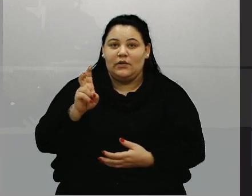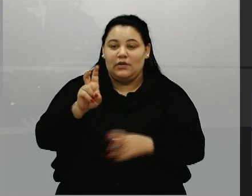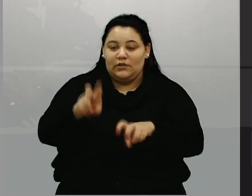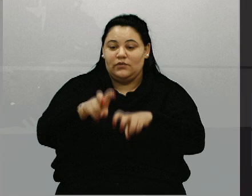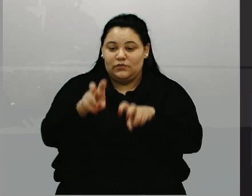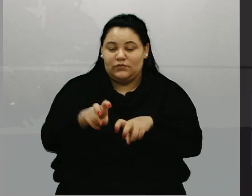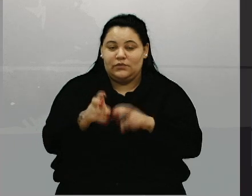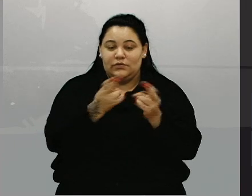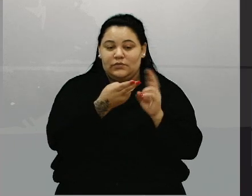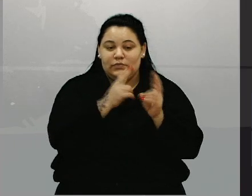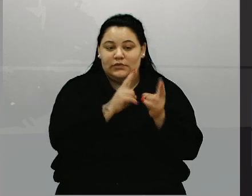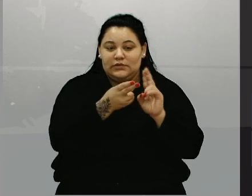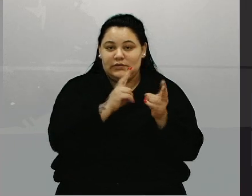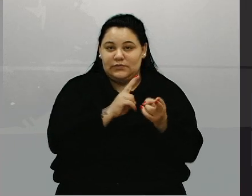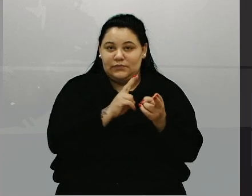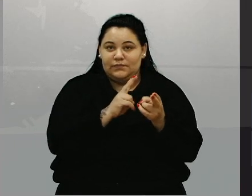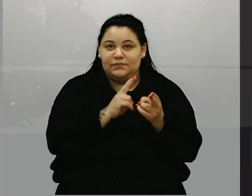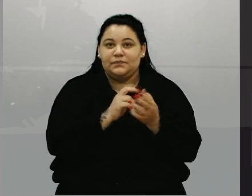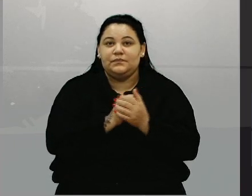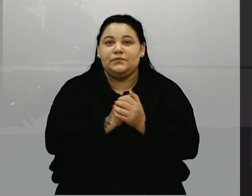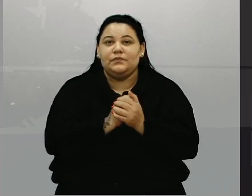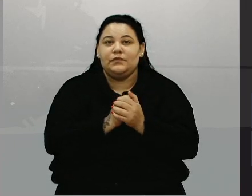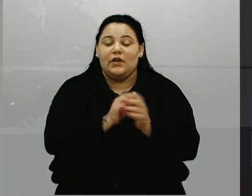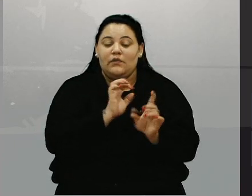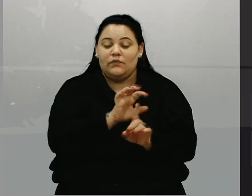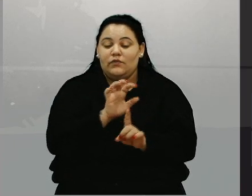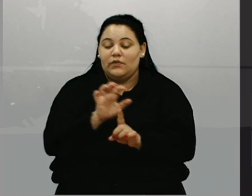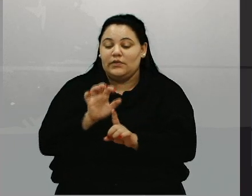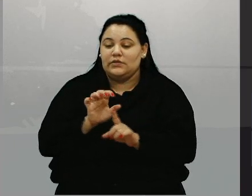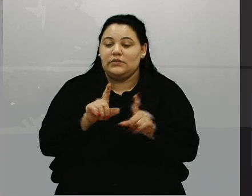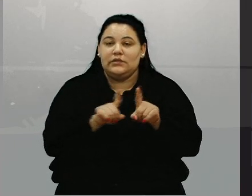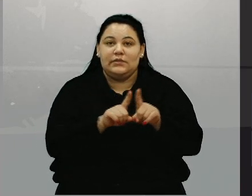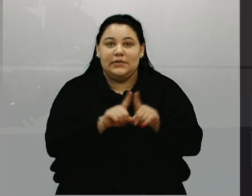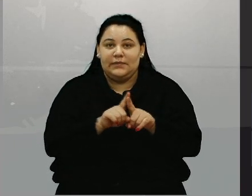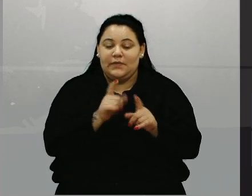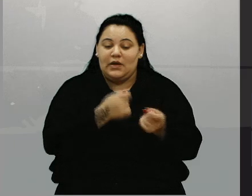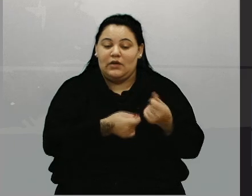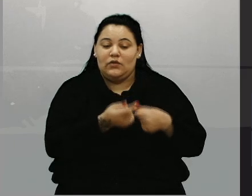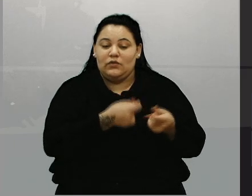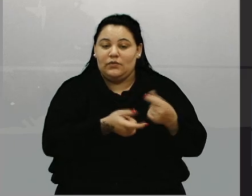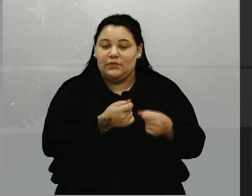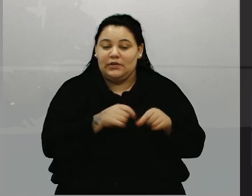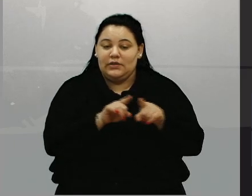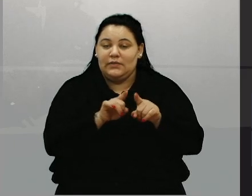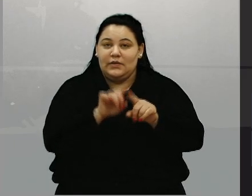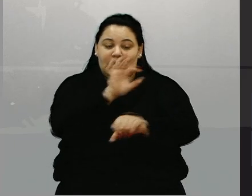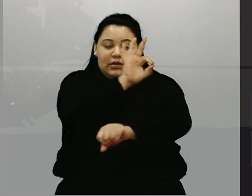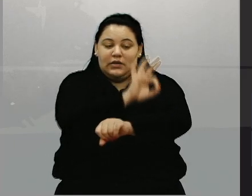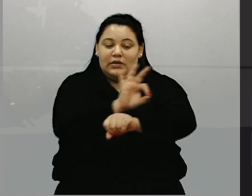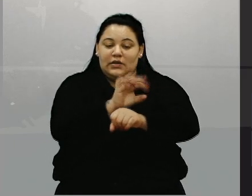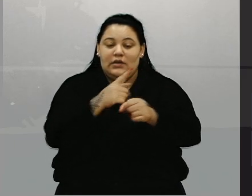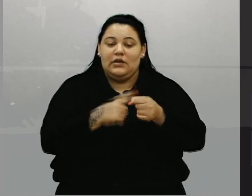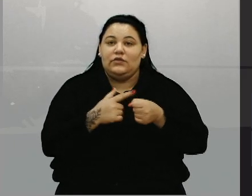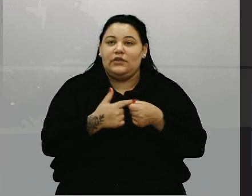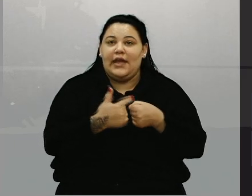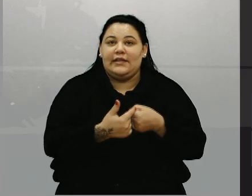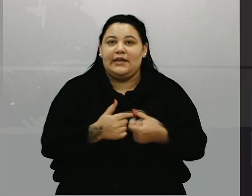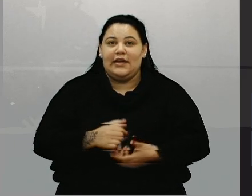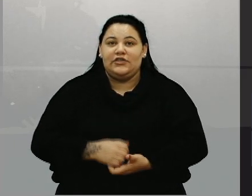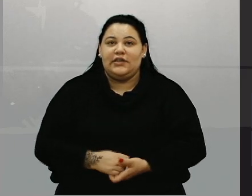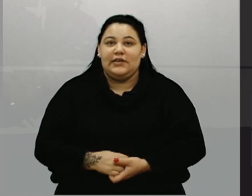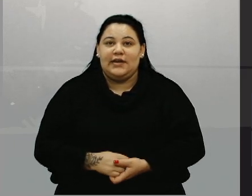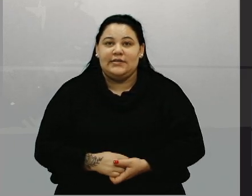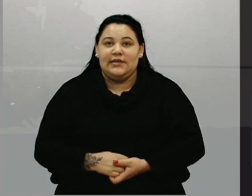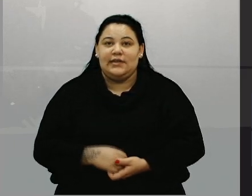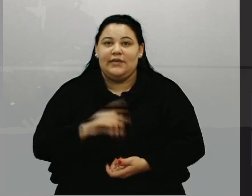e industrialização, influenciando a economia e a arquitetura das cidades. Então, quando a